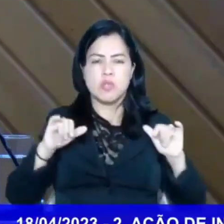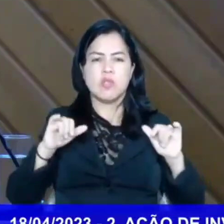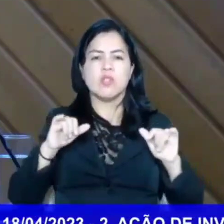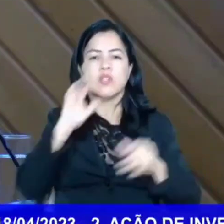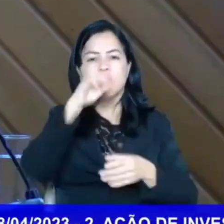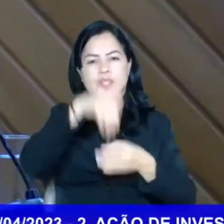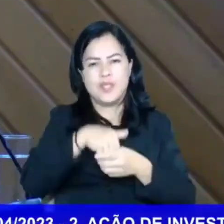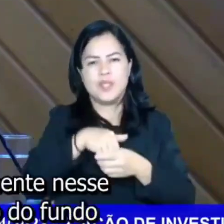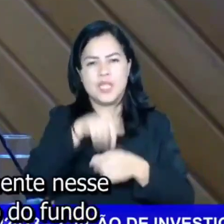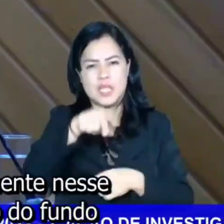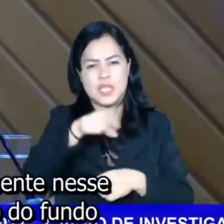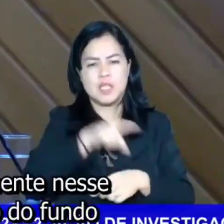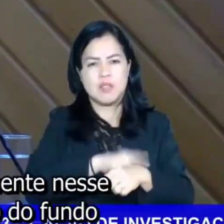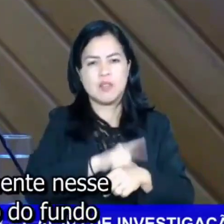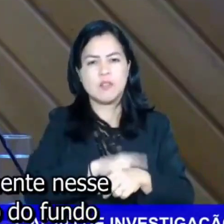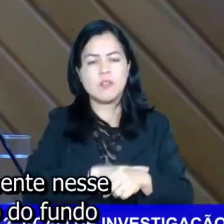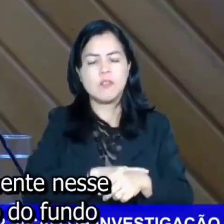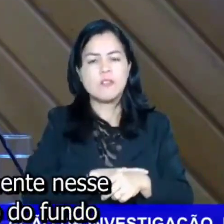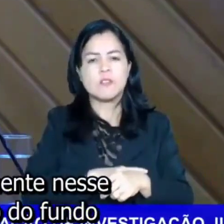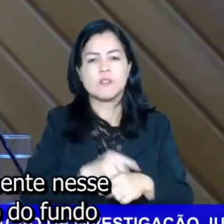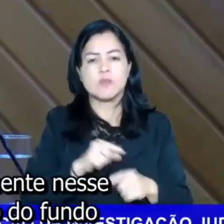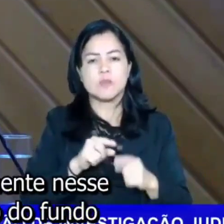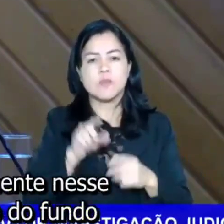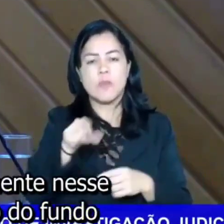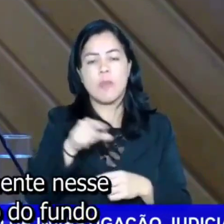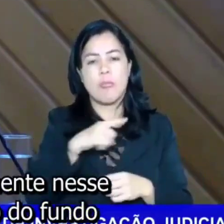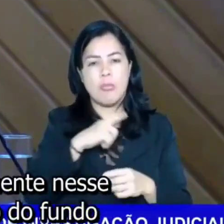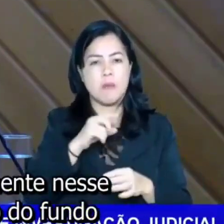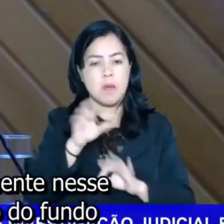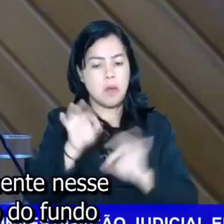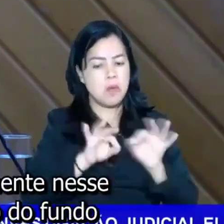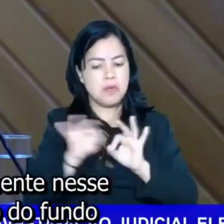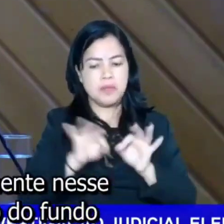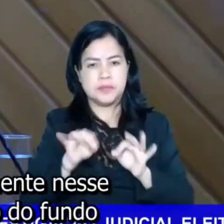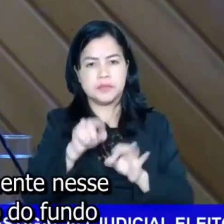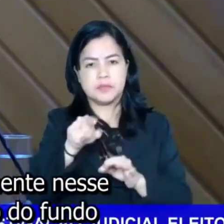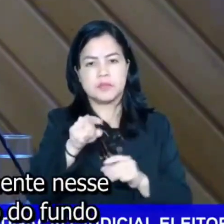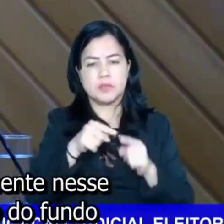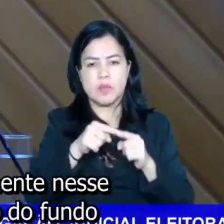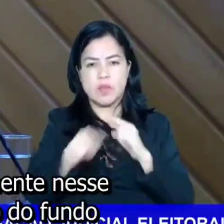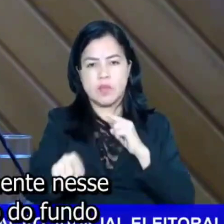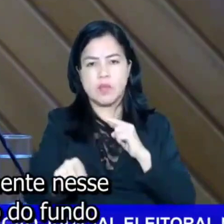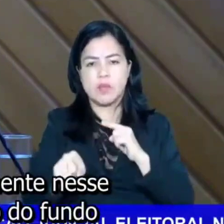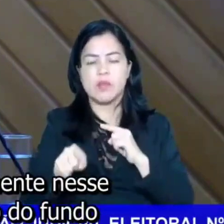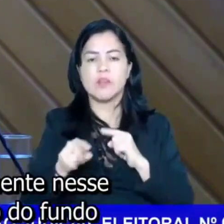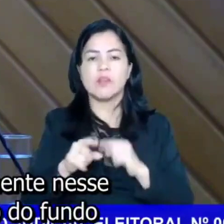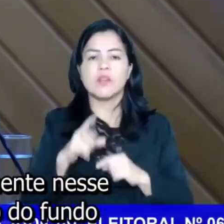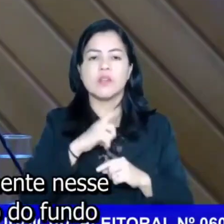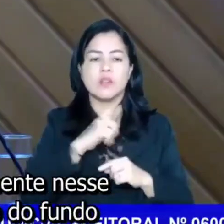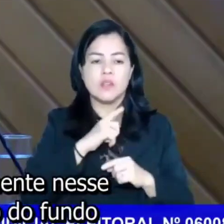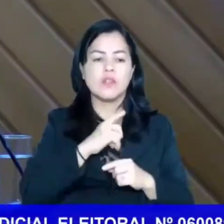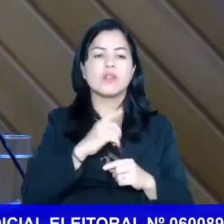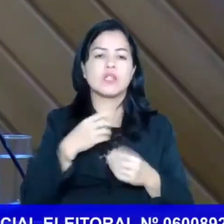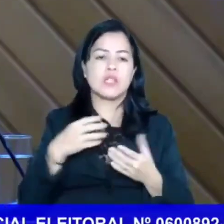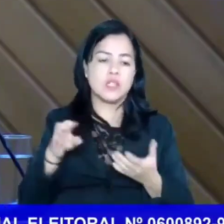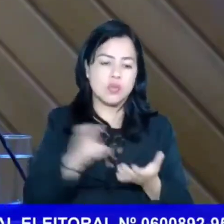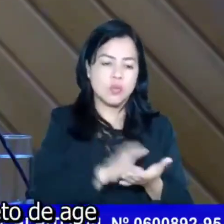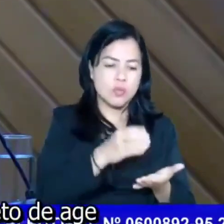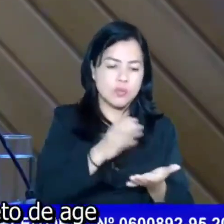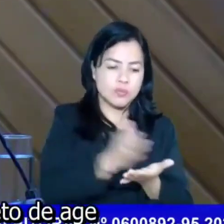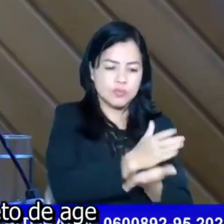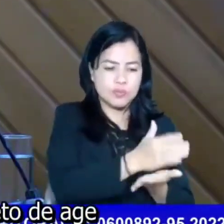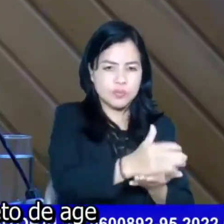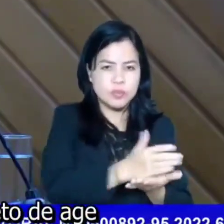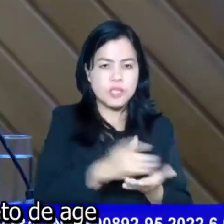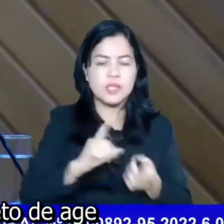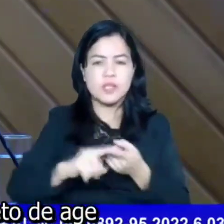momento. Então, a inadequação da via eleita se dá justamente nesse ponto, tendo em vista que tanto a distribuição do fundo quanto